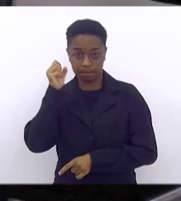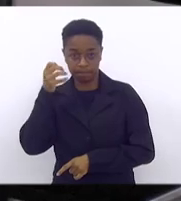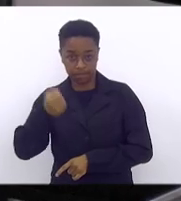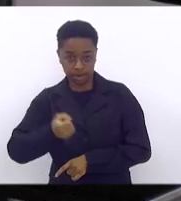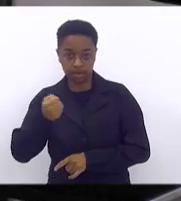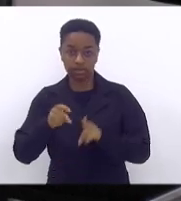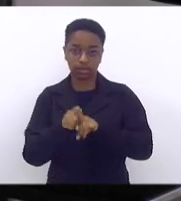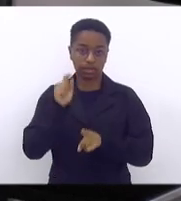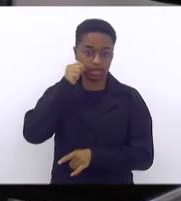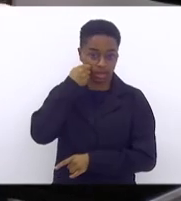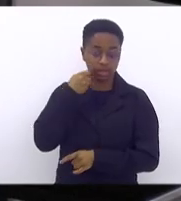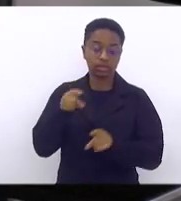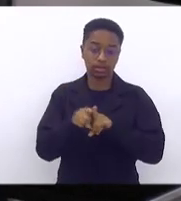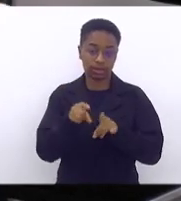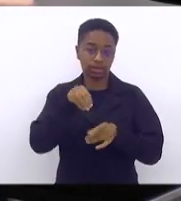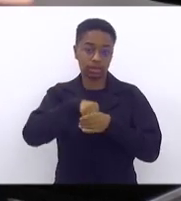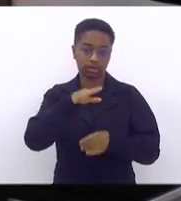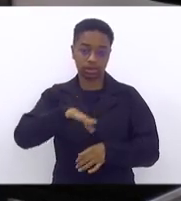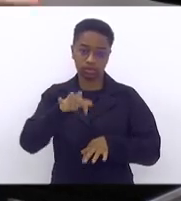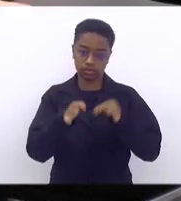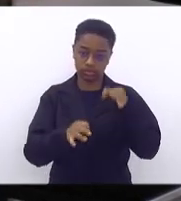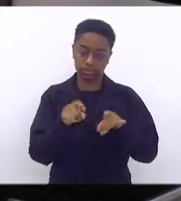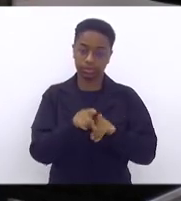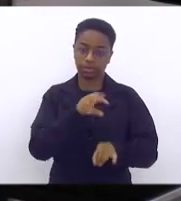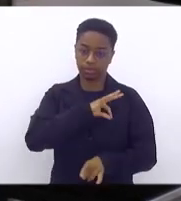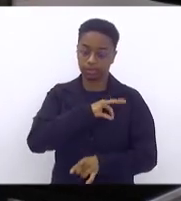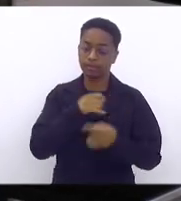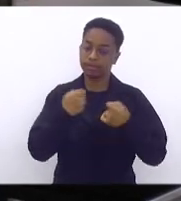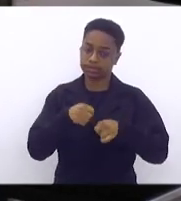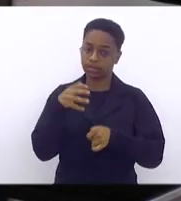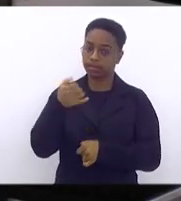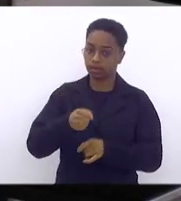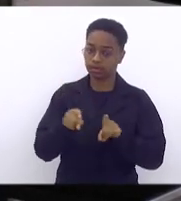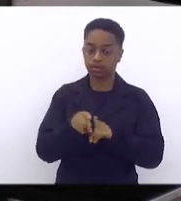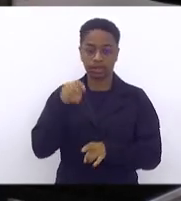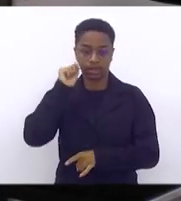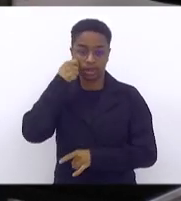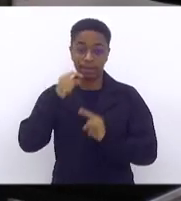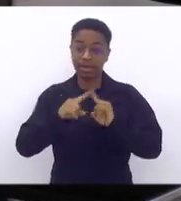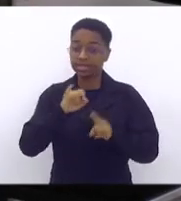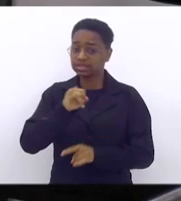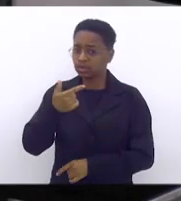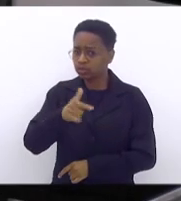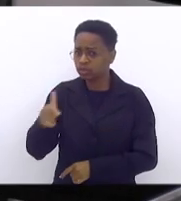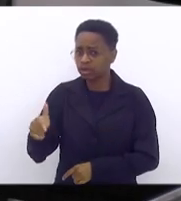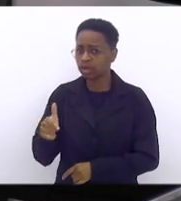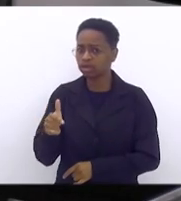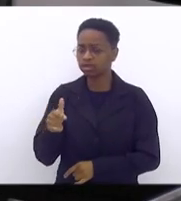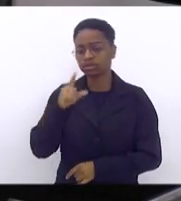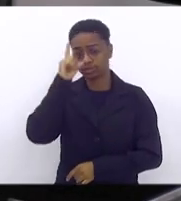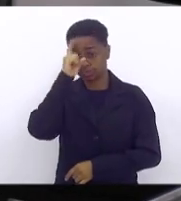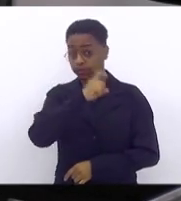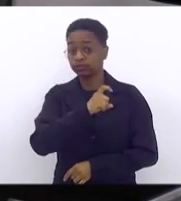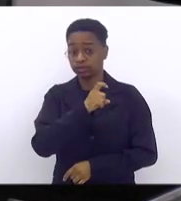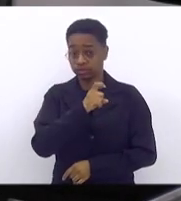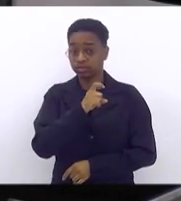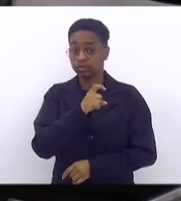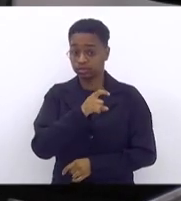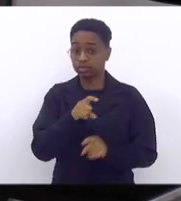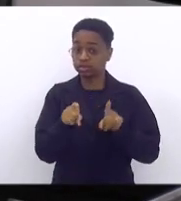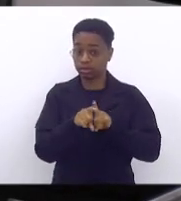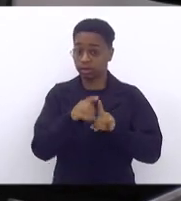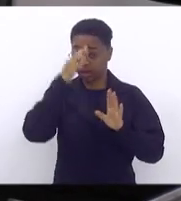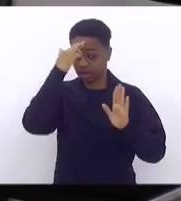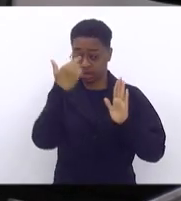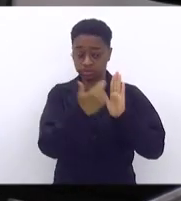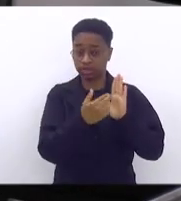aparato jurídico policial tem que ter brancos e negros. E aí, se não tem, é muito difícil, inclusive o respeito às